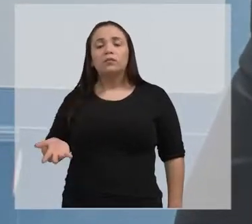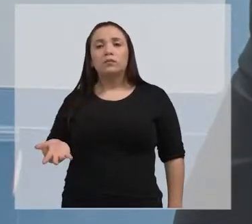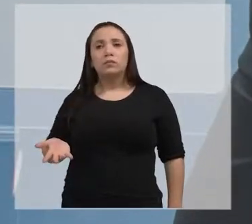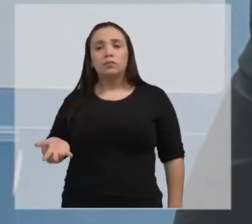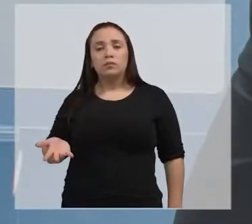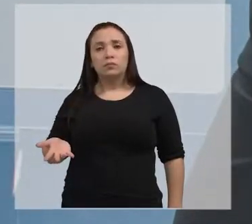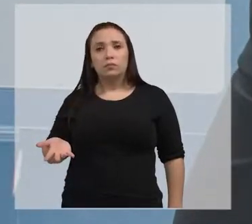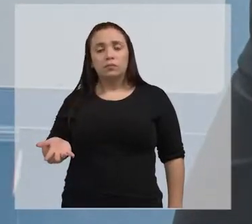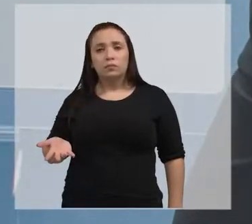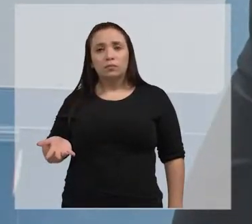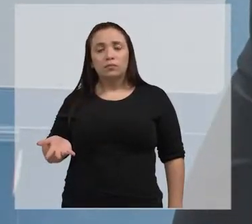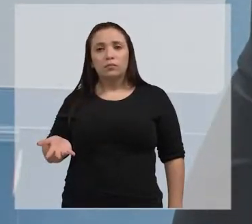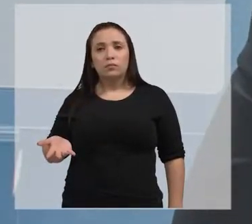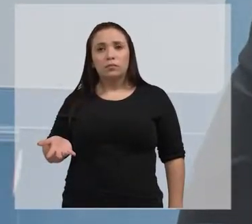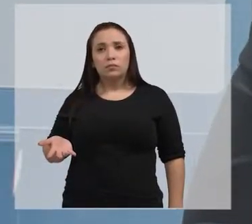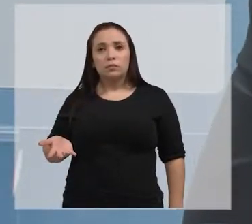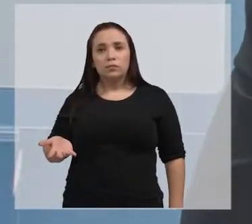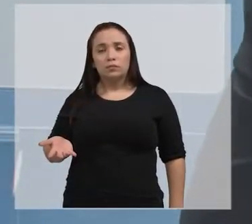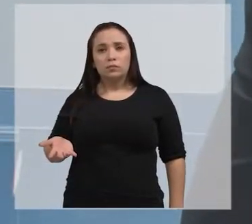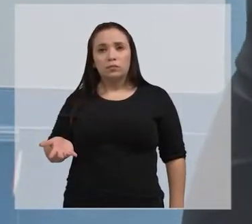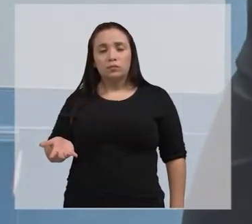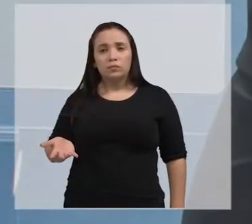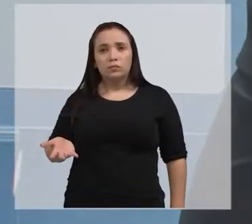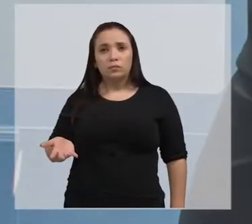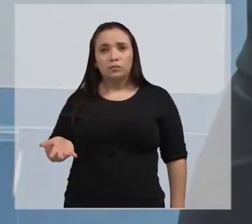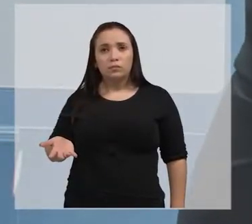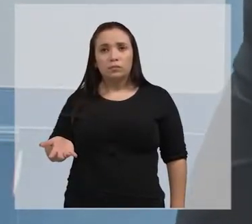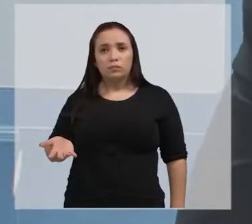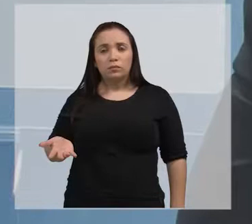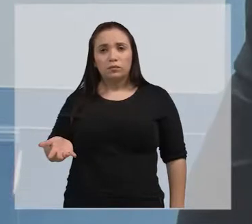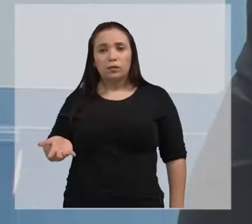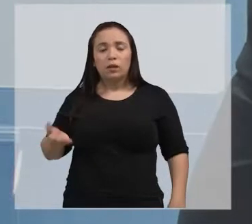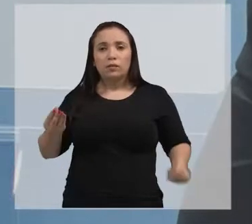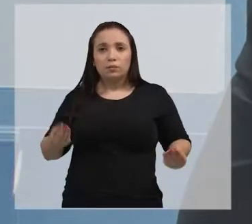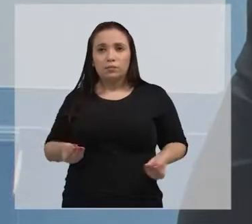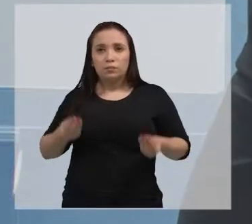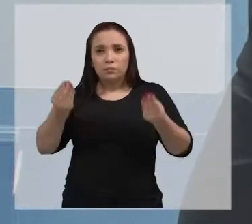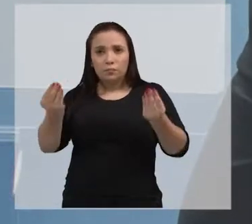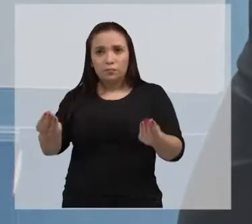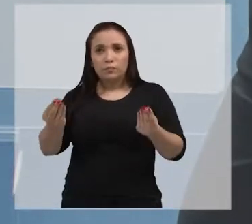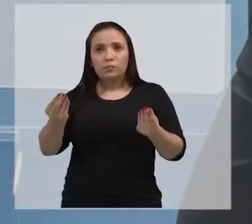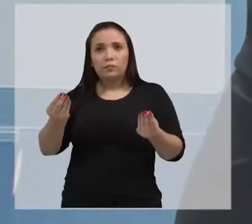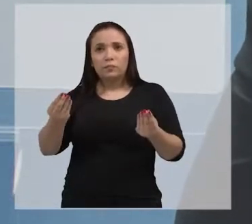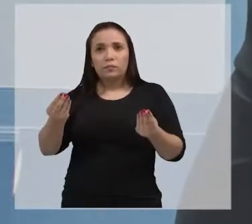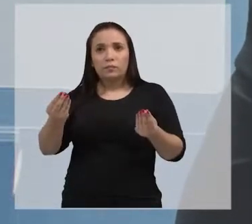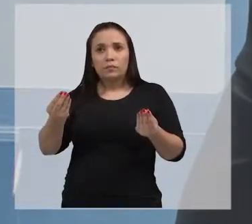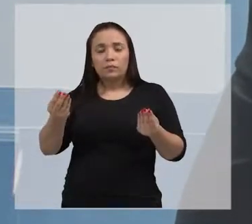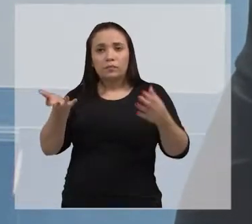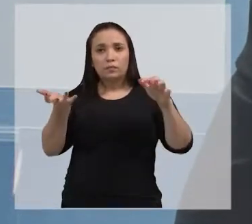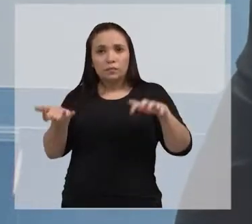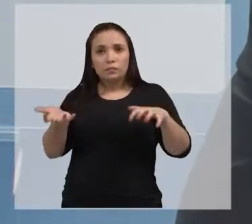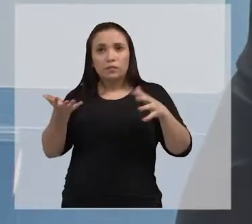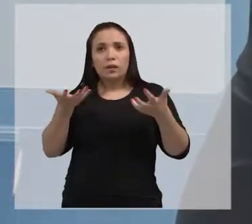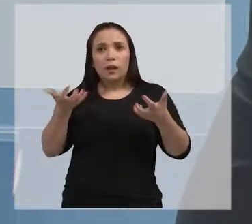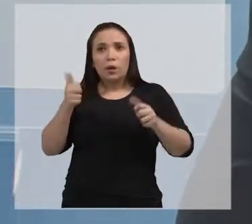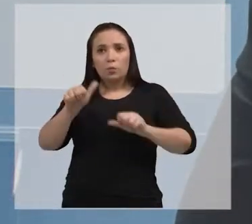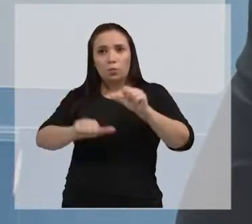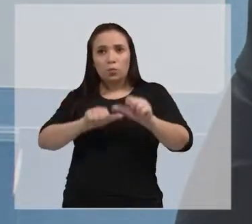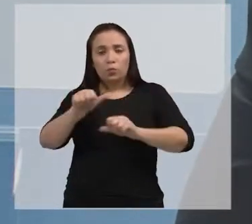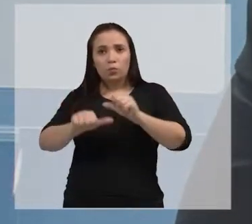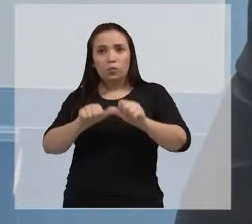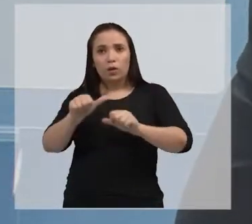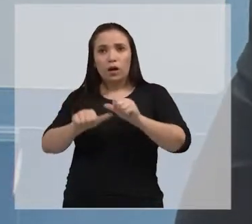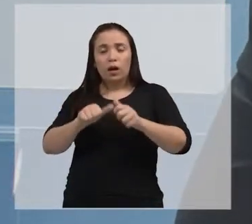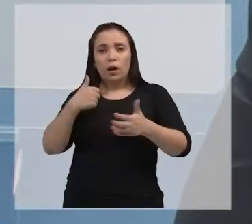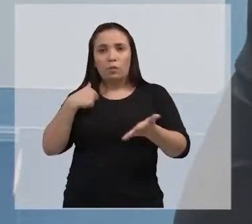preencher o papel, de bater o papel, entregar lá para a mesa da Câmara, deputado federal, para pedir para mudar o nome dele, para incluir o